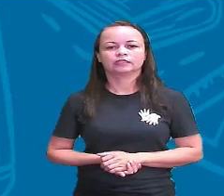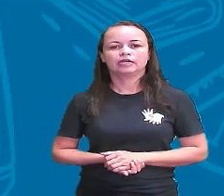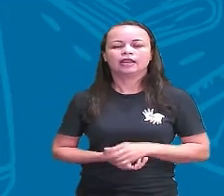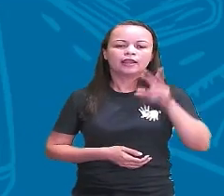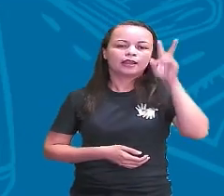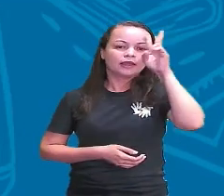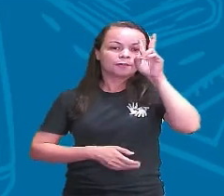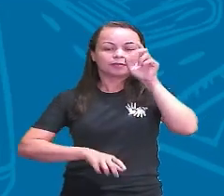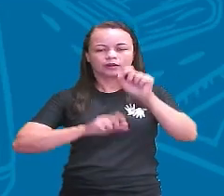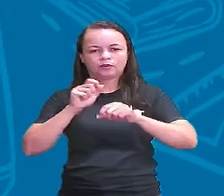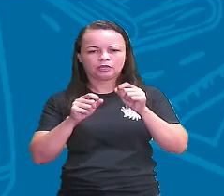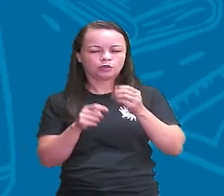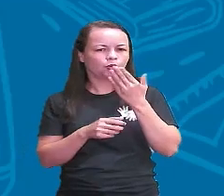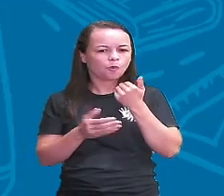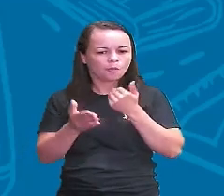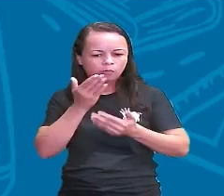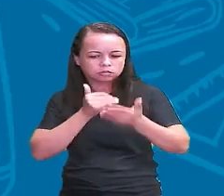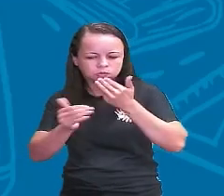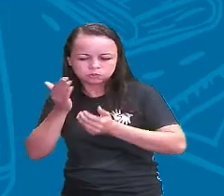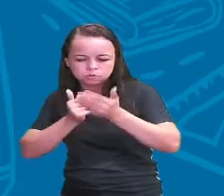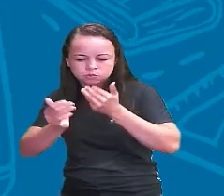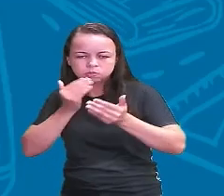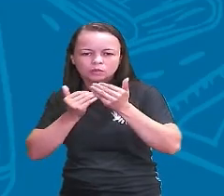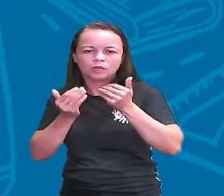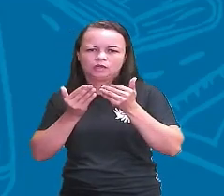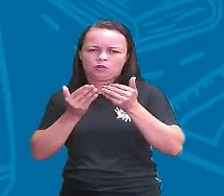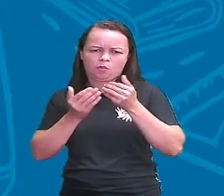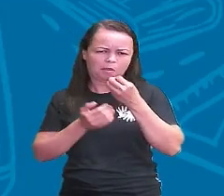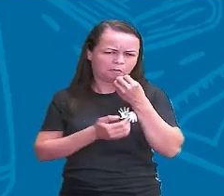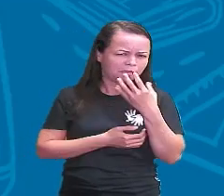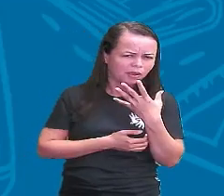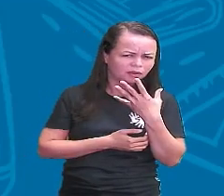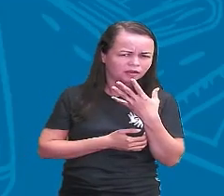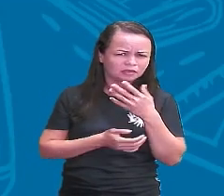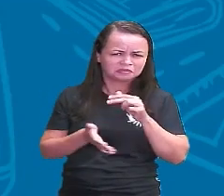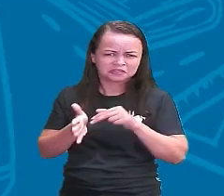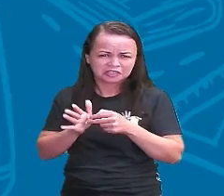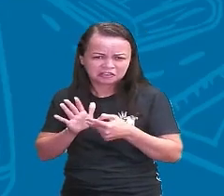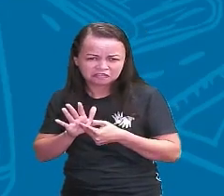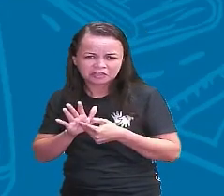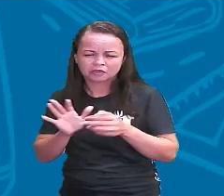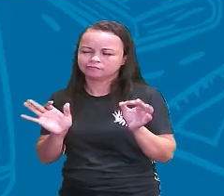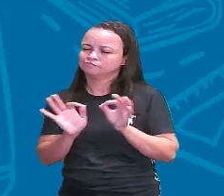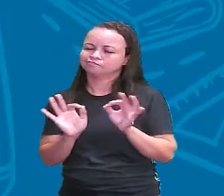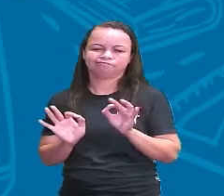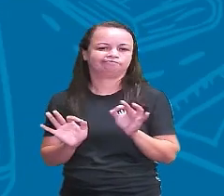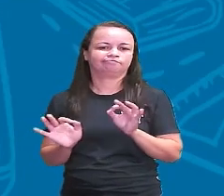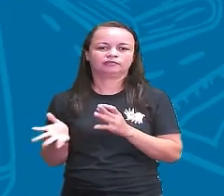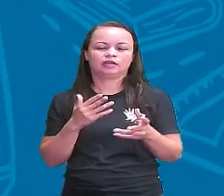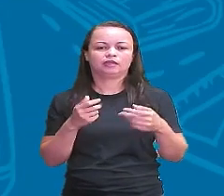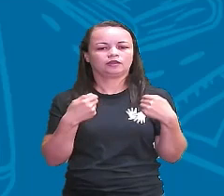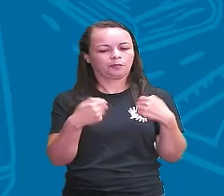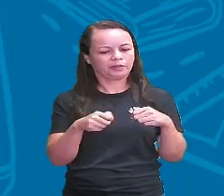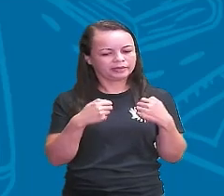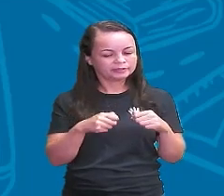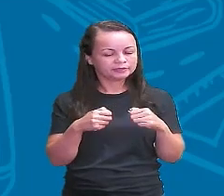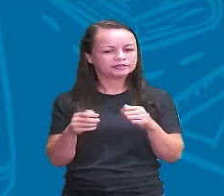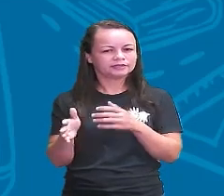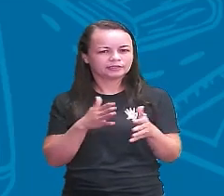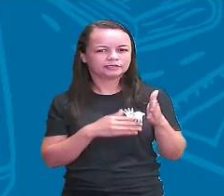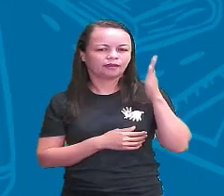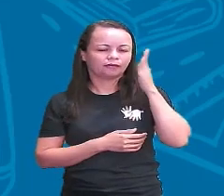comer exageradamente não significa comer bem, não significa se alimentar bem. A gente deve dar prioridade